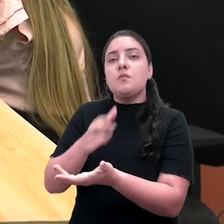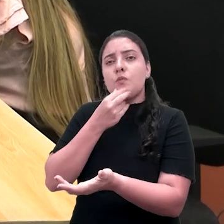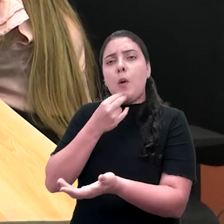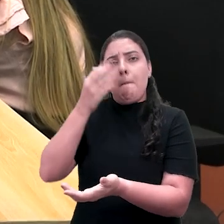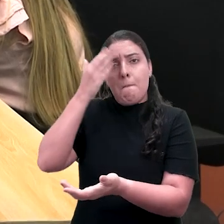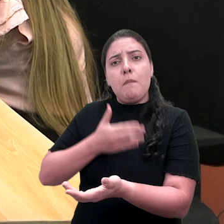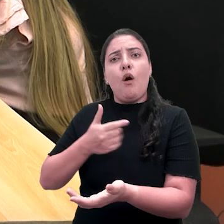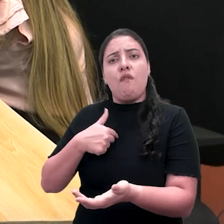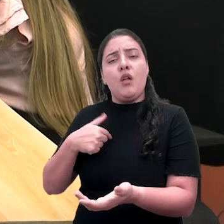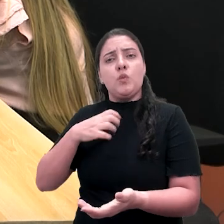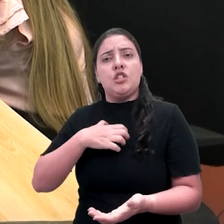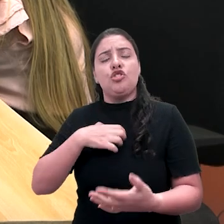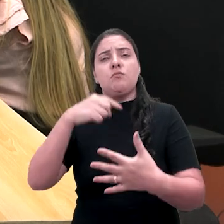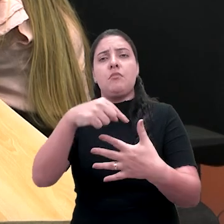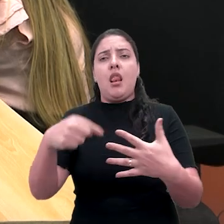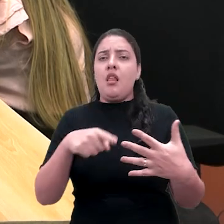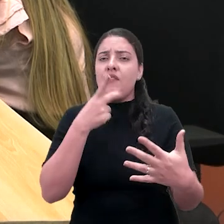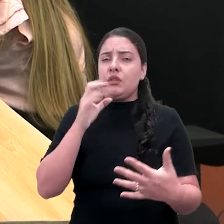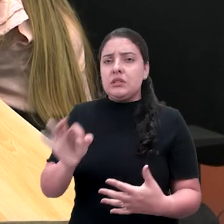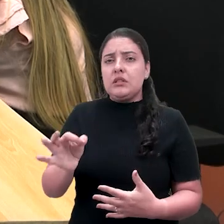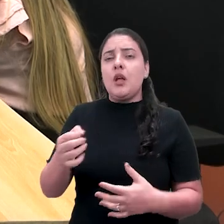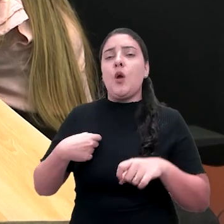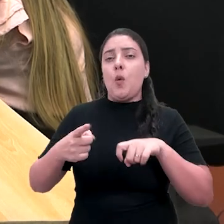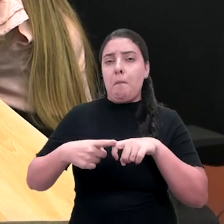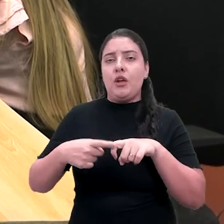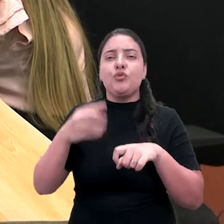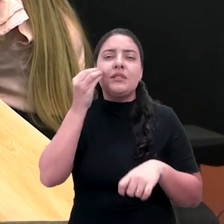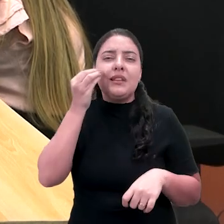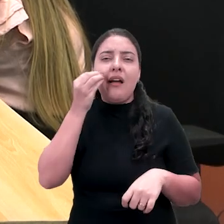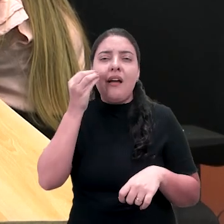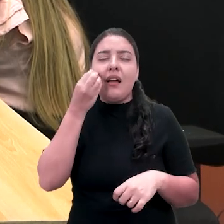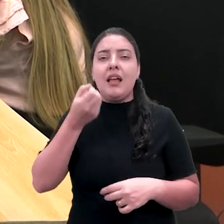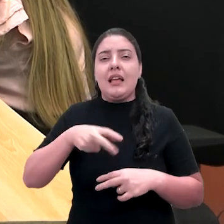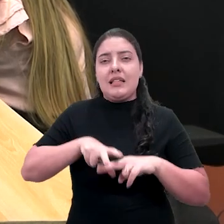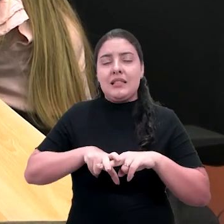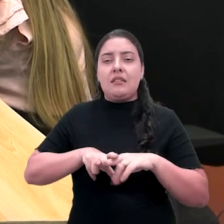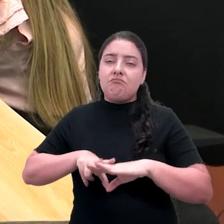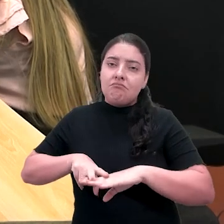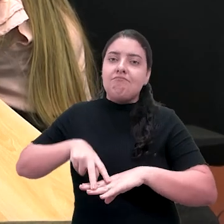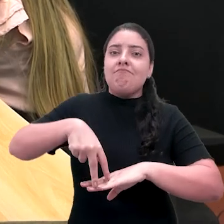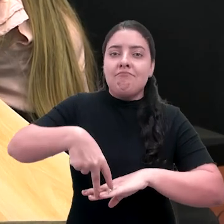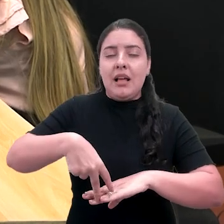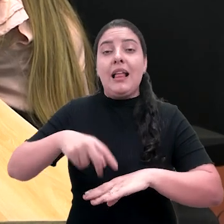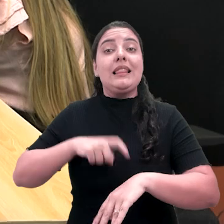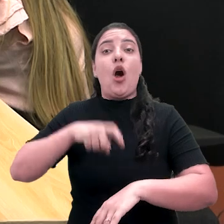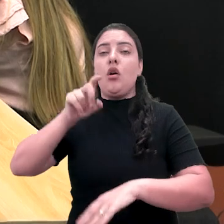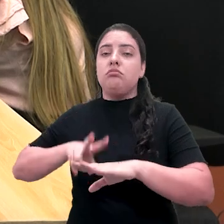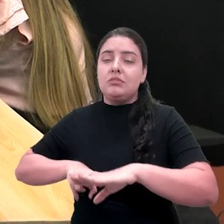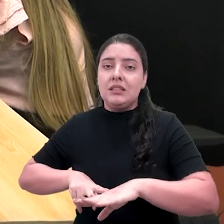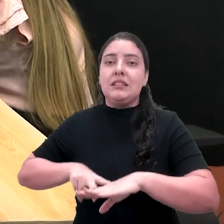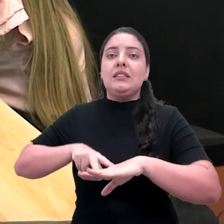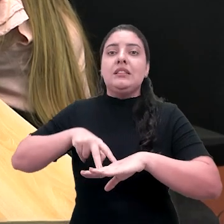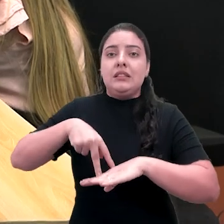estava sentindo, né? E o médico fez um determinado teste lá, que era eu sentar no chão e levantar. E na hora de levantar, eu